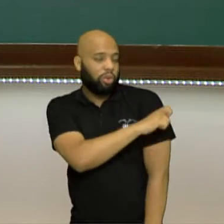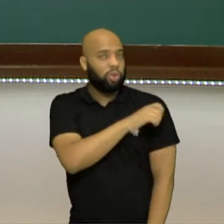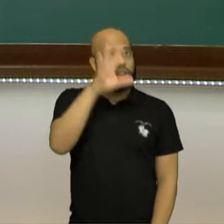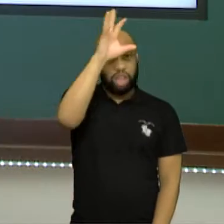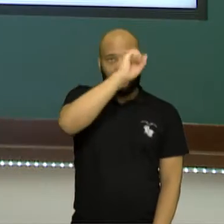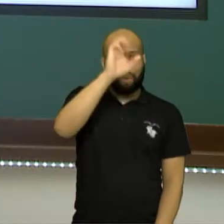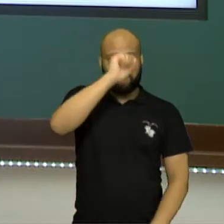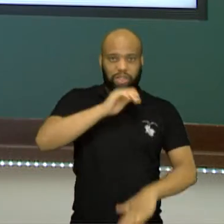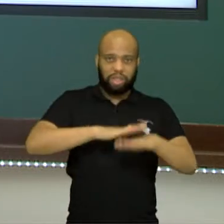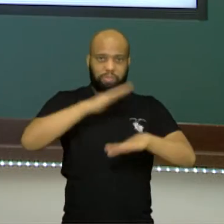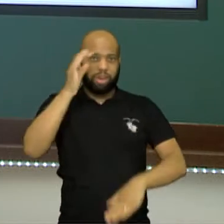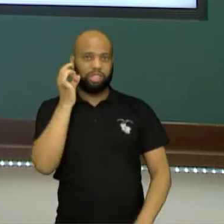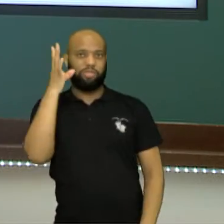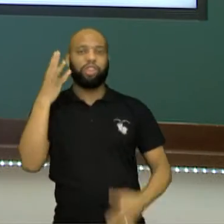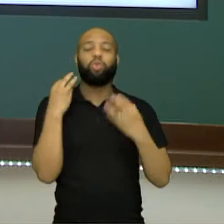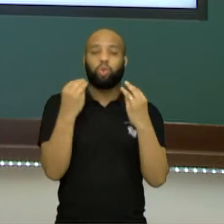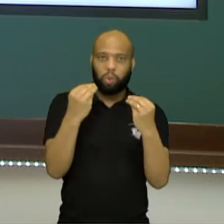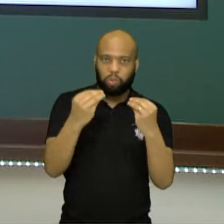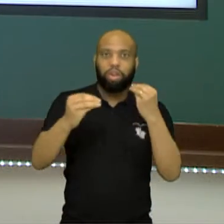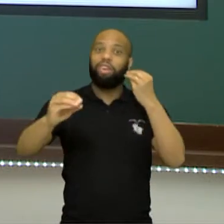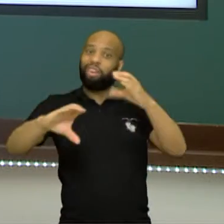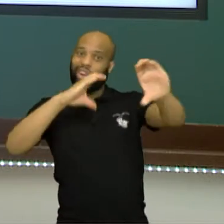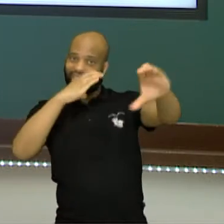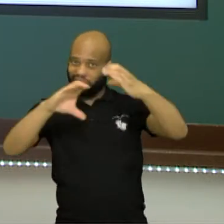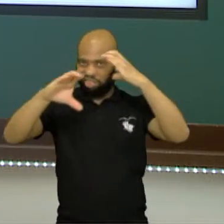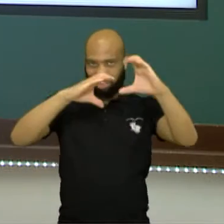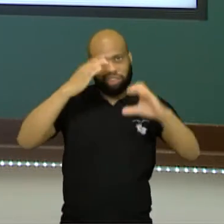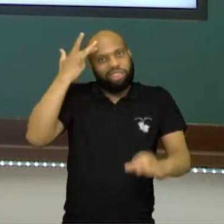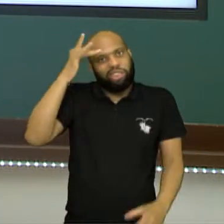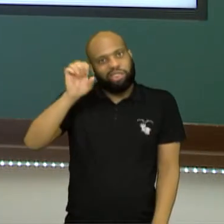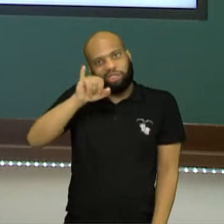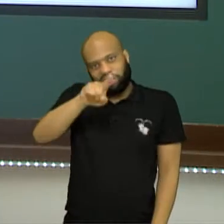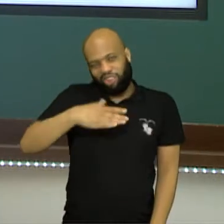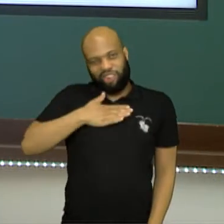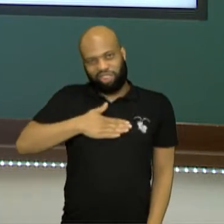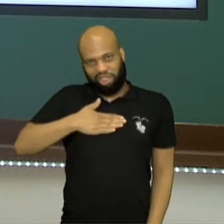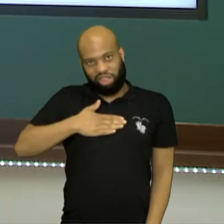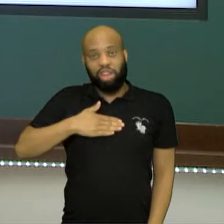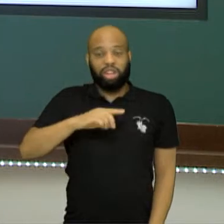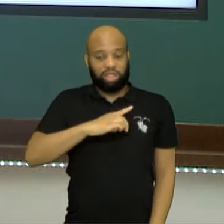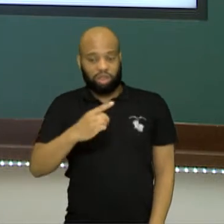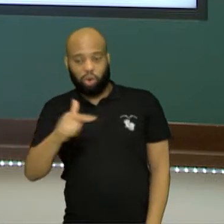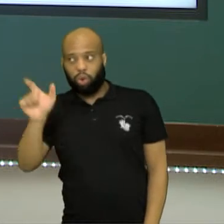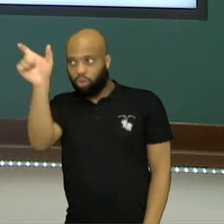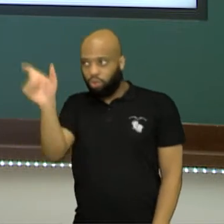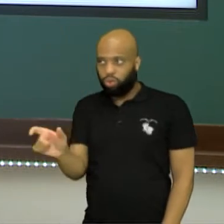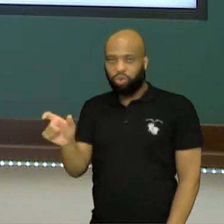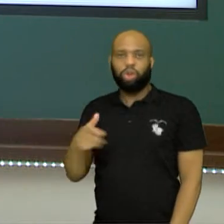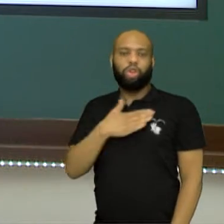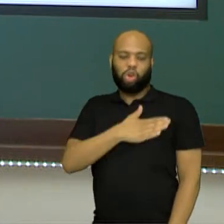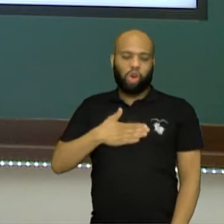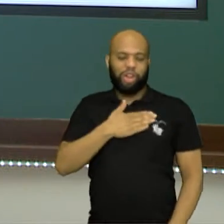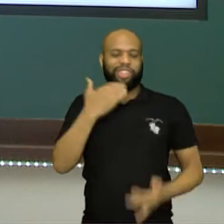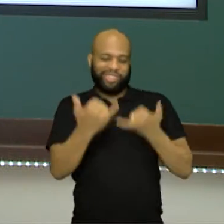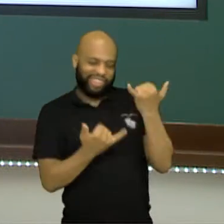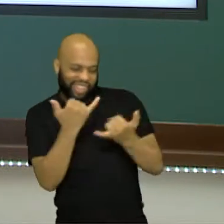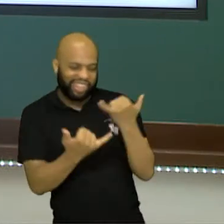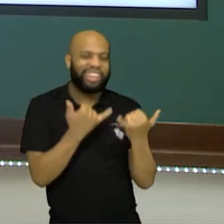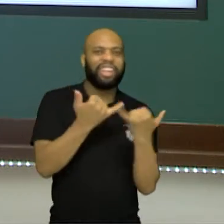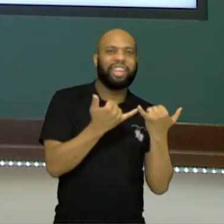maior facilidade cantando músicas, não sei se é o seu caso. Outros, através de brincadeiras,